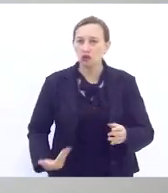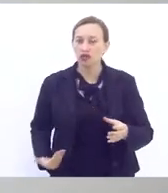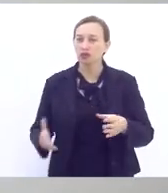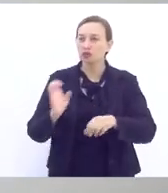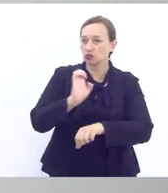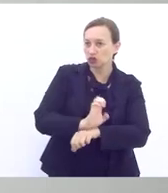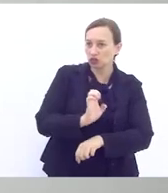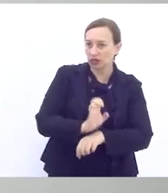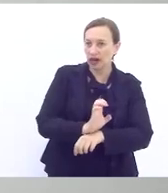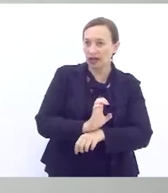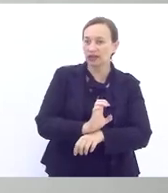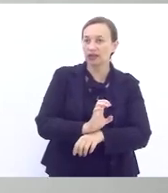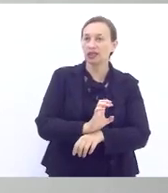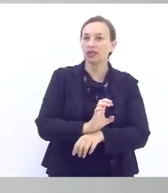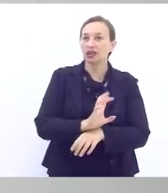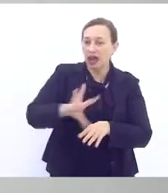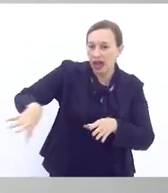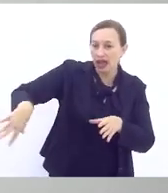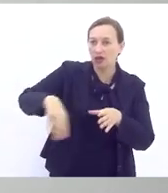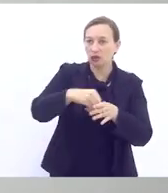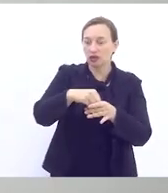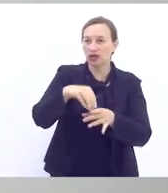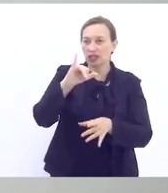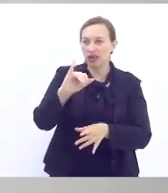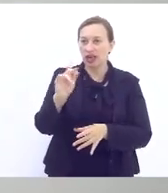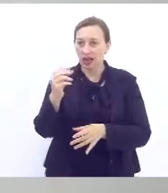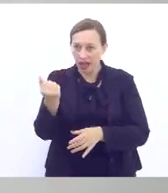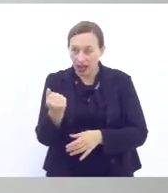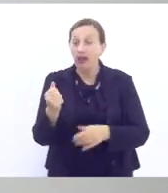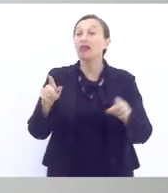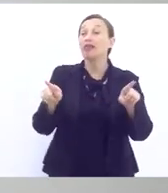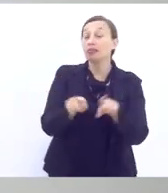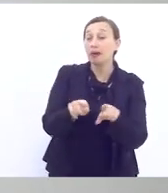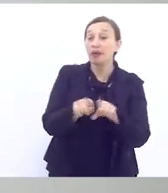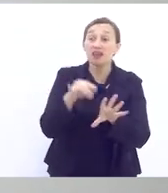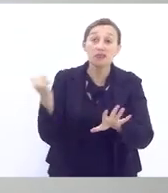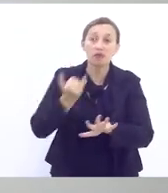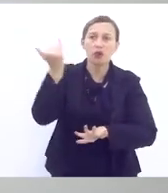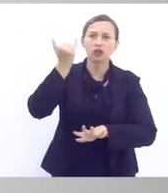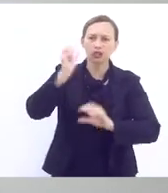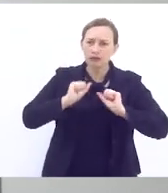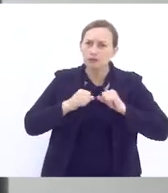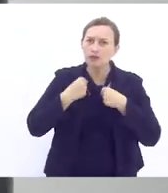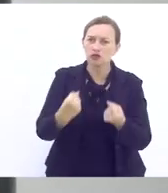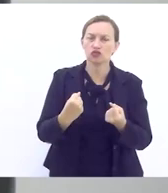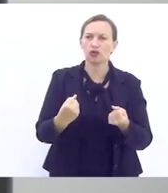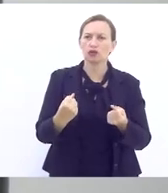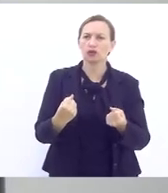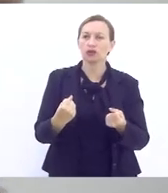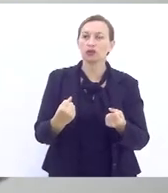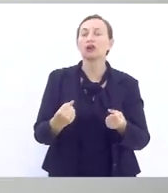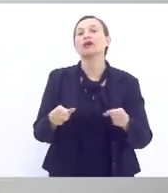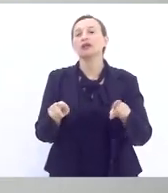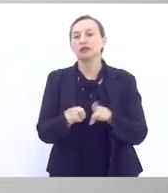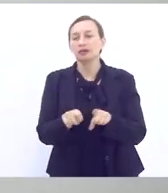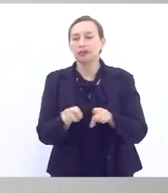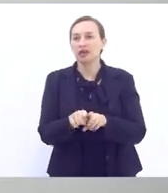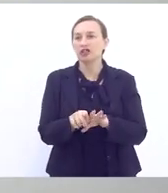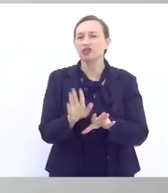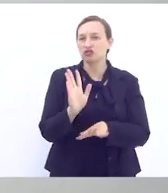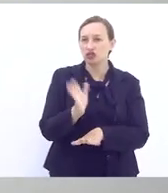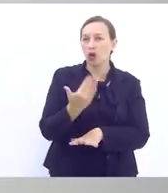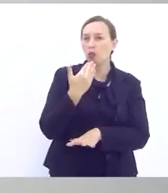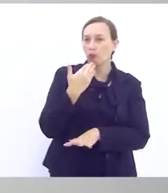a inserção né no quadro do Ian e eu acho que sobretudo é muito importante esse fortalecimento e aí também já fica né